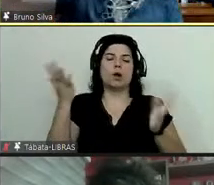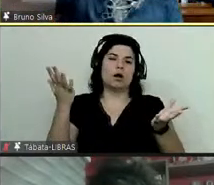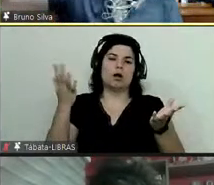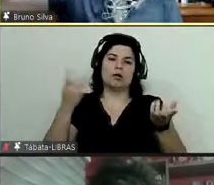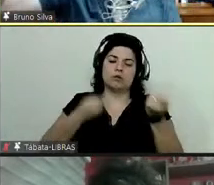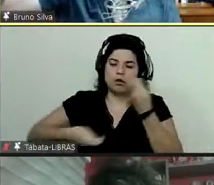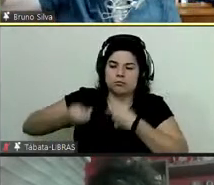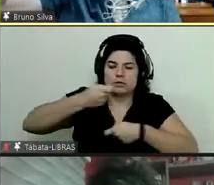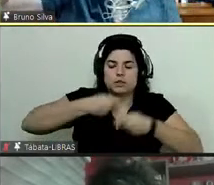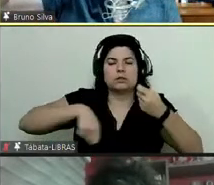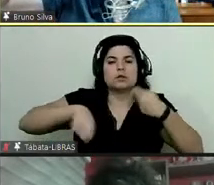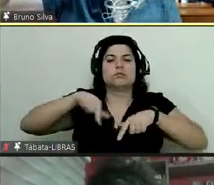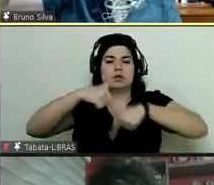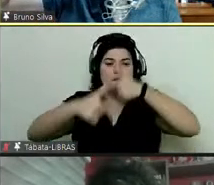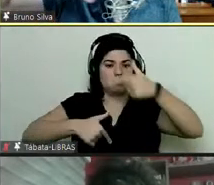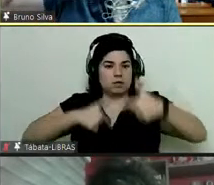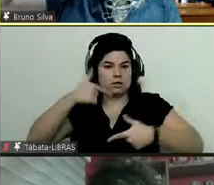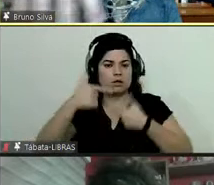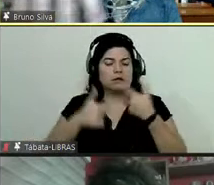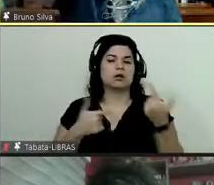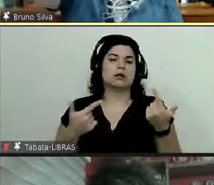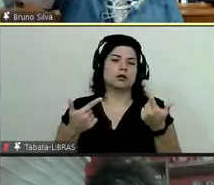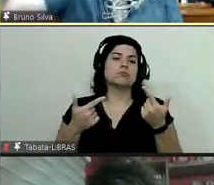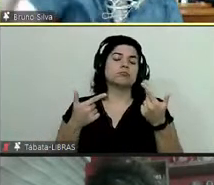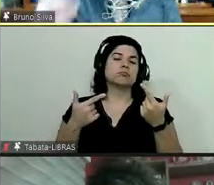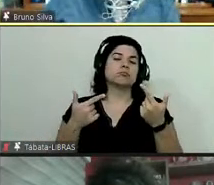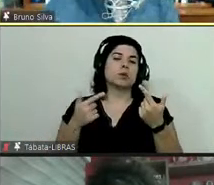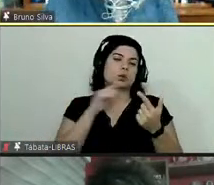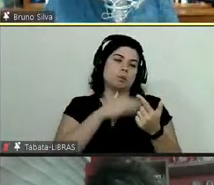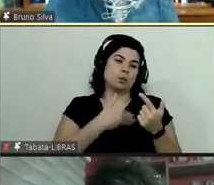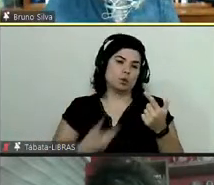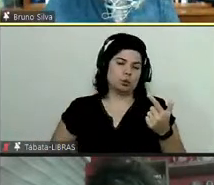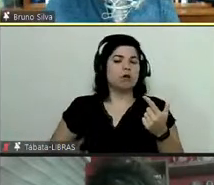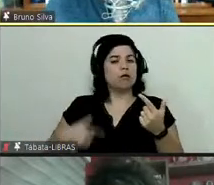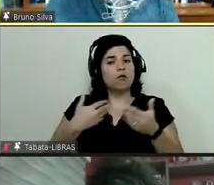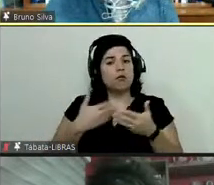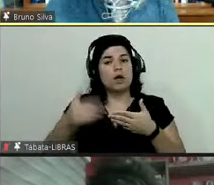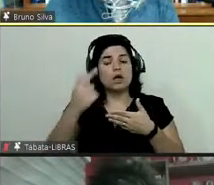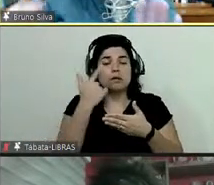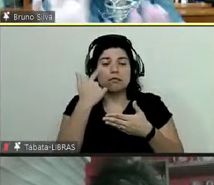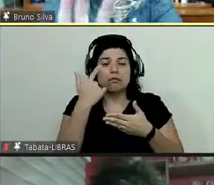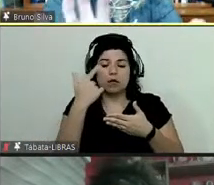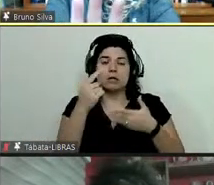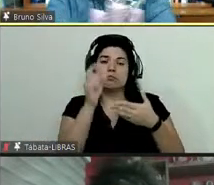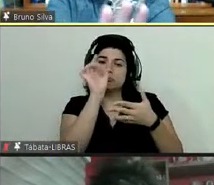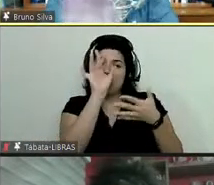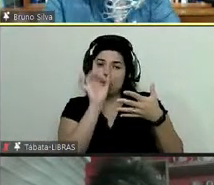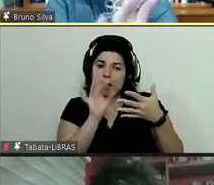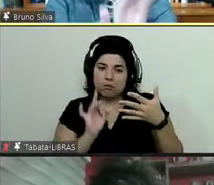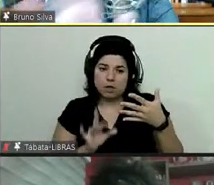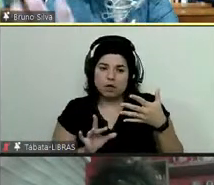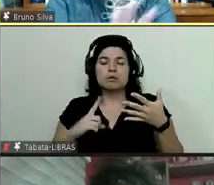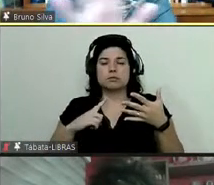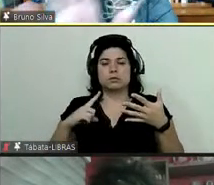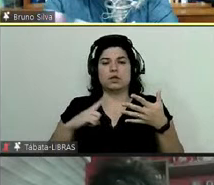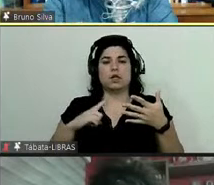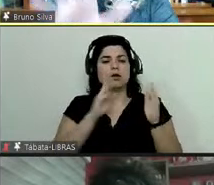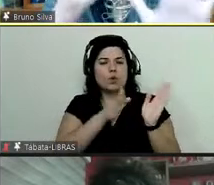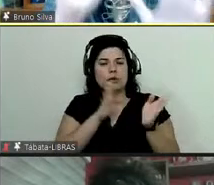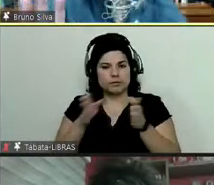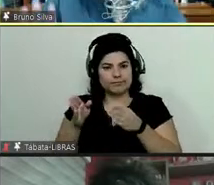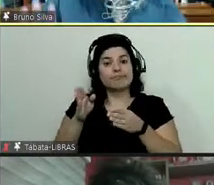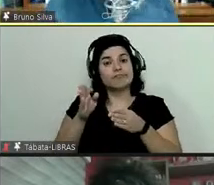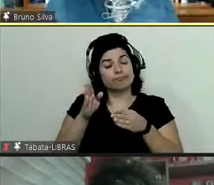pública São pessoas que vão tentavam José assim fazer cumprir aquilo que foi decidido a nível Nacional Então essa é a forma de estruturação e